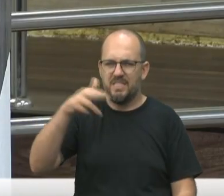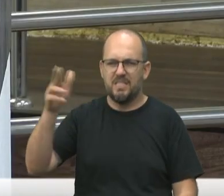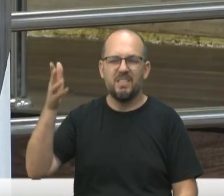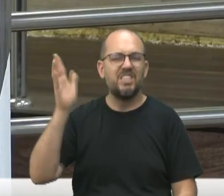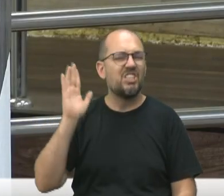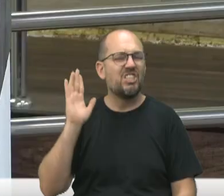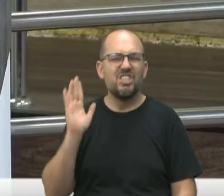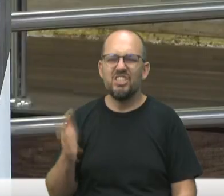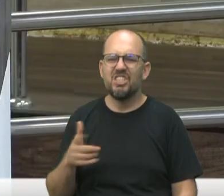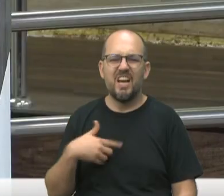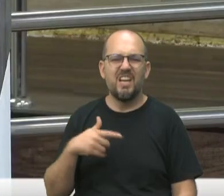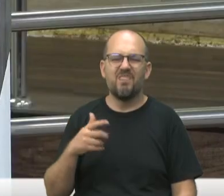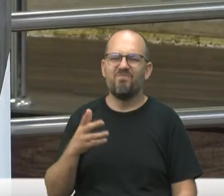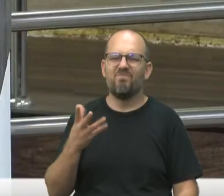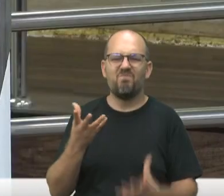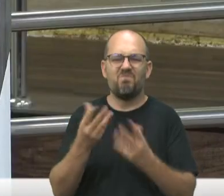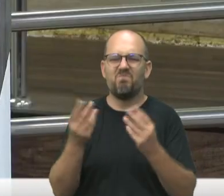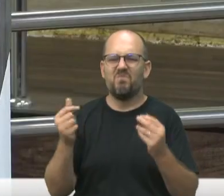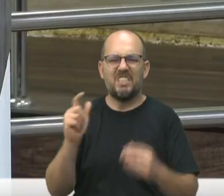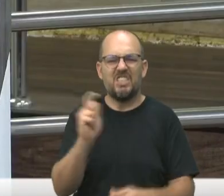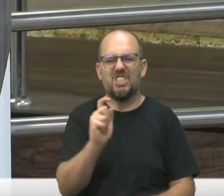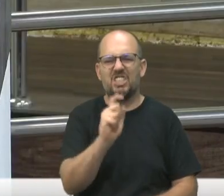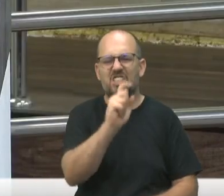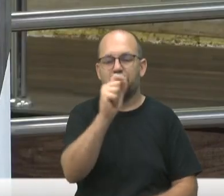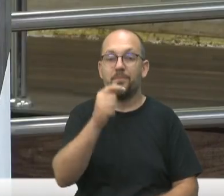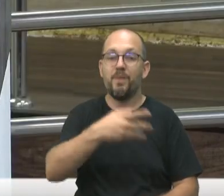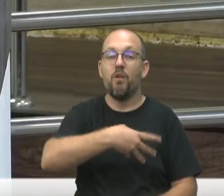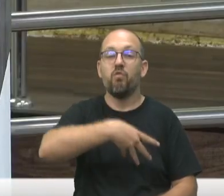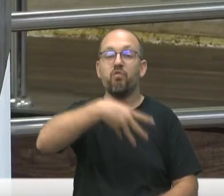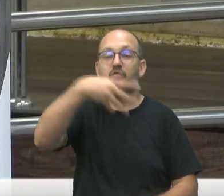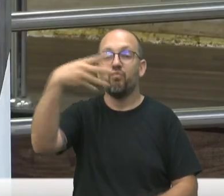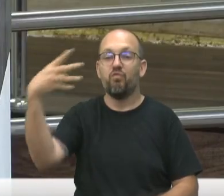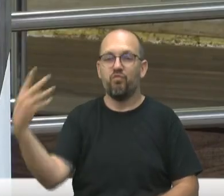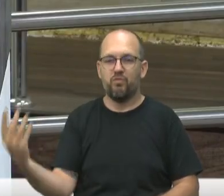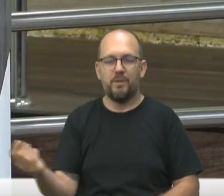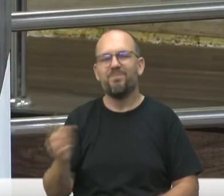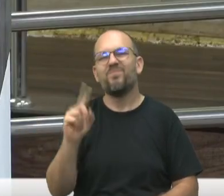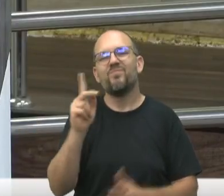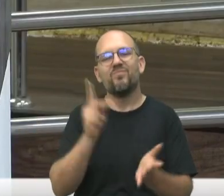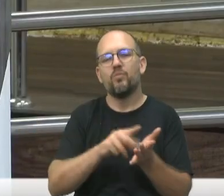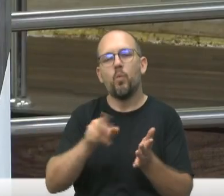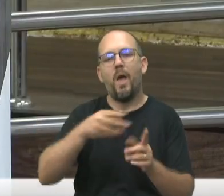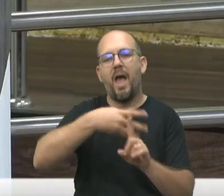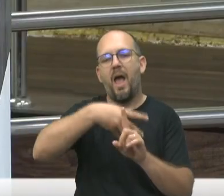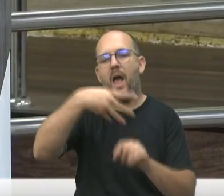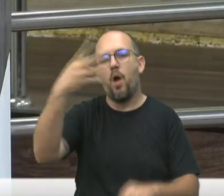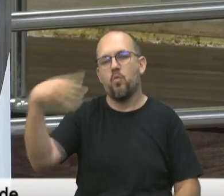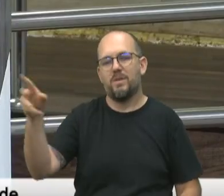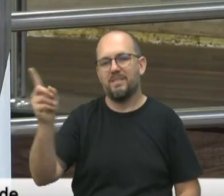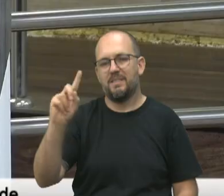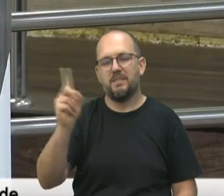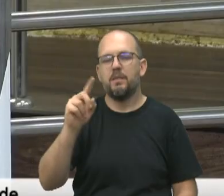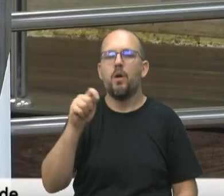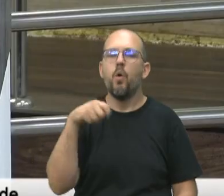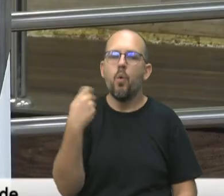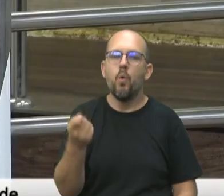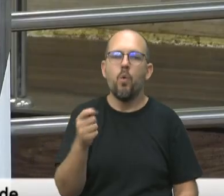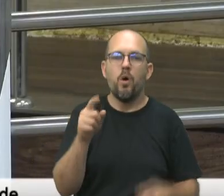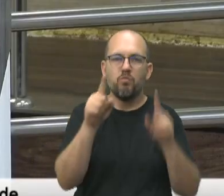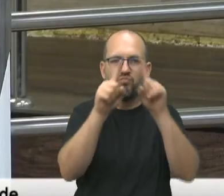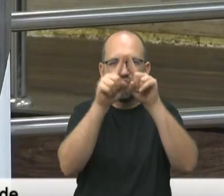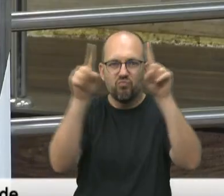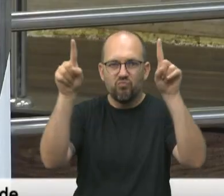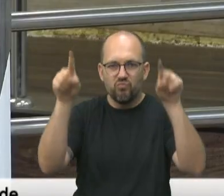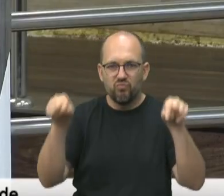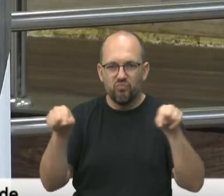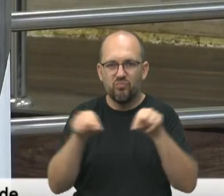muitas perseguições. É uma pintura de um arco-íris. Na verdade, não é um arco-íris. É uma pintura retangular com todas as